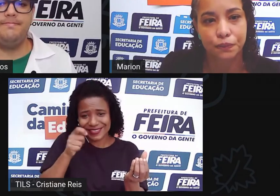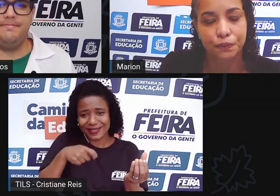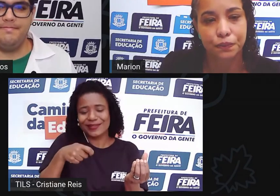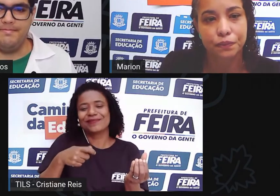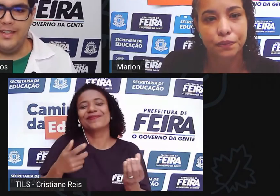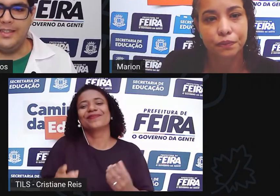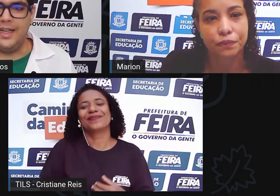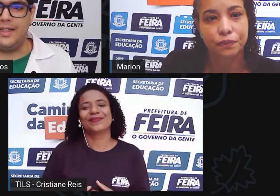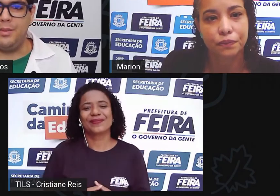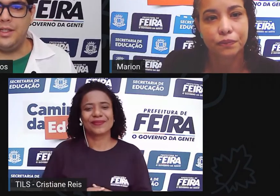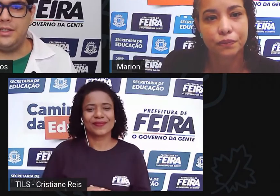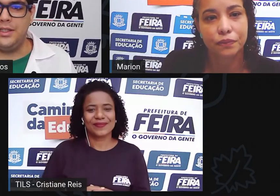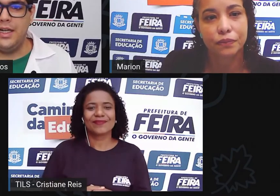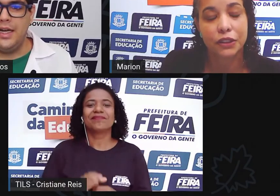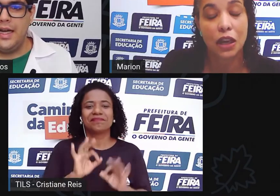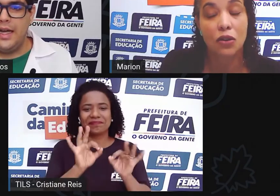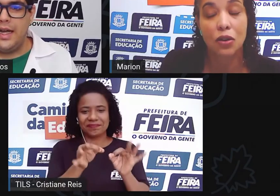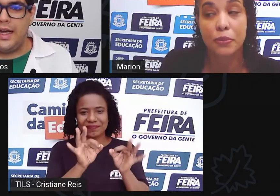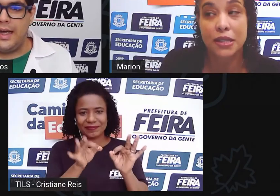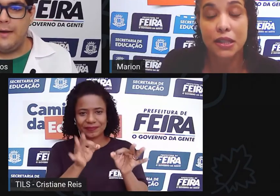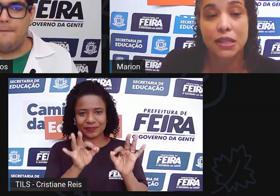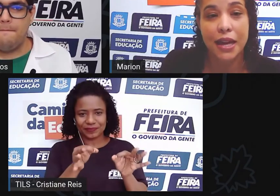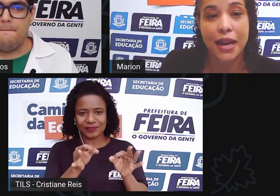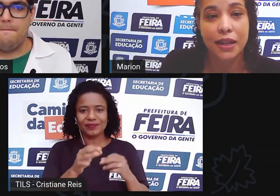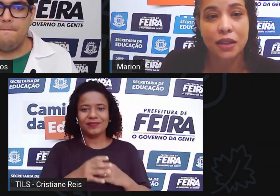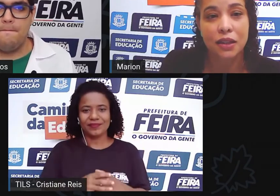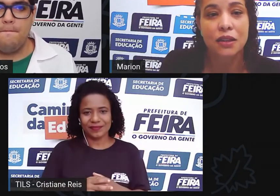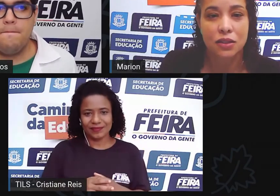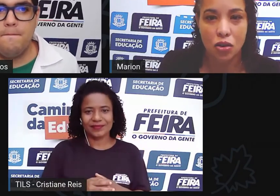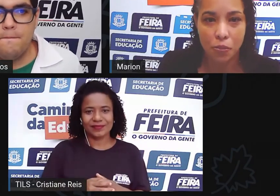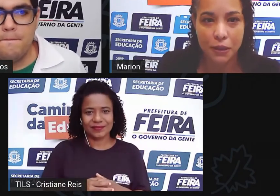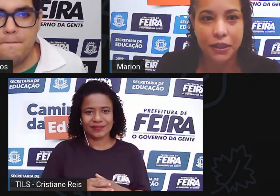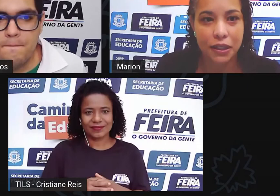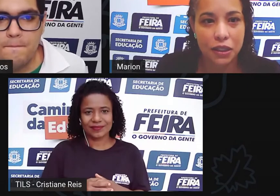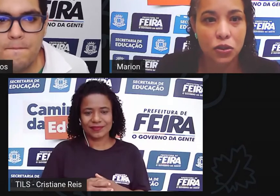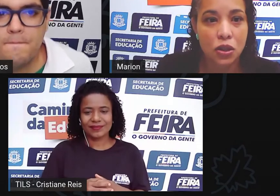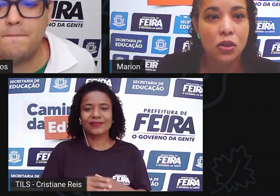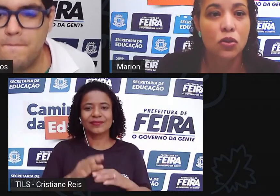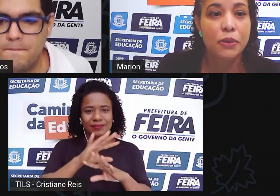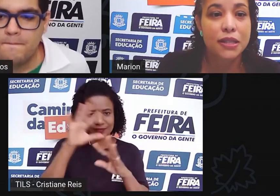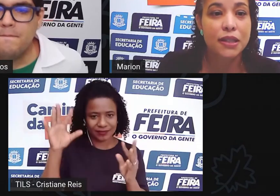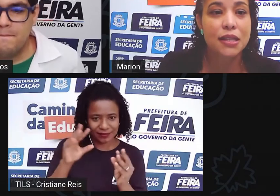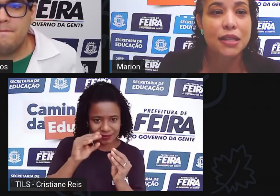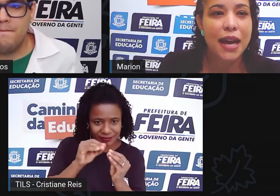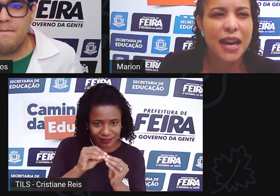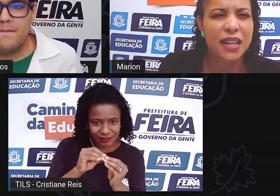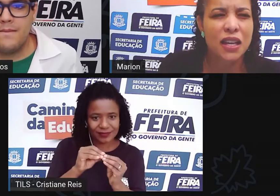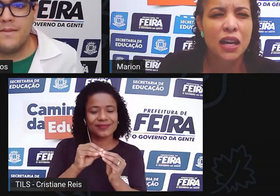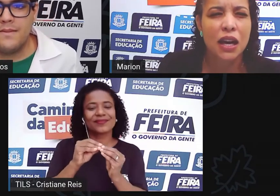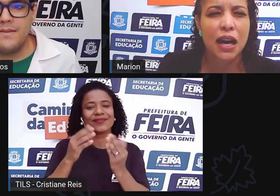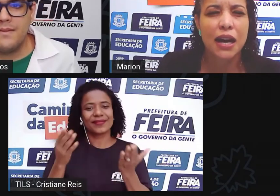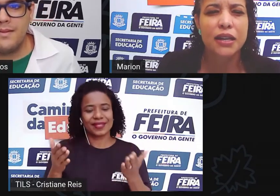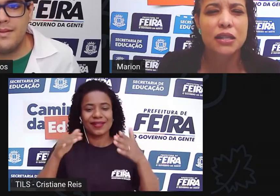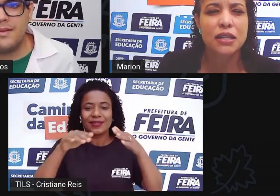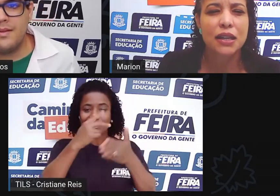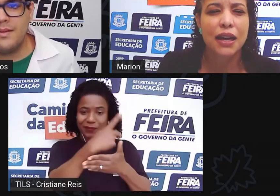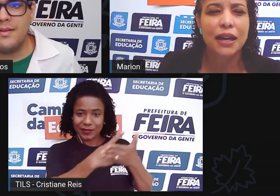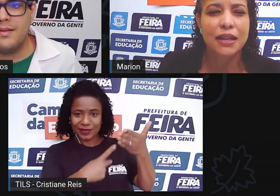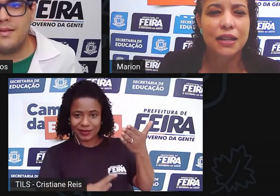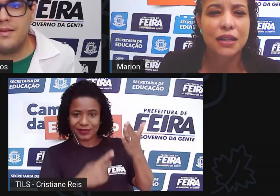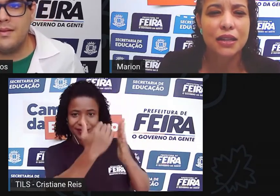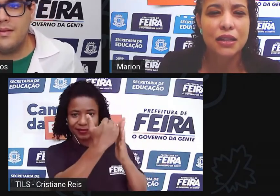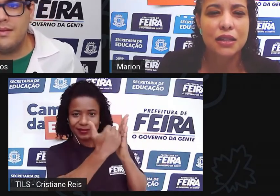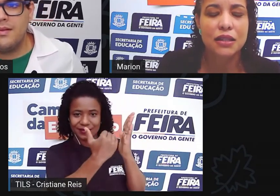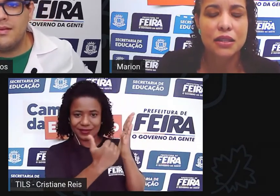aproveitado. Exatamente. Então, o mês ele segue, só complementando, o mês ele segue